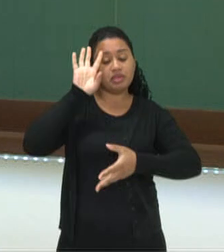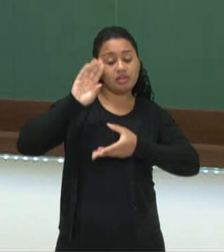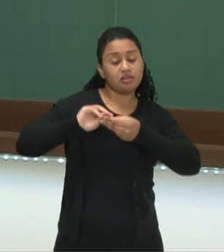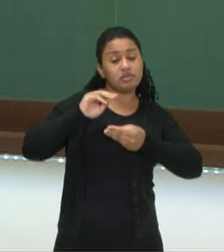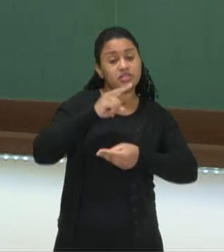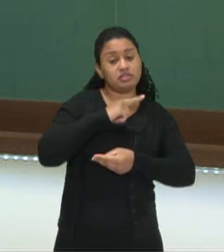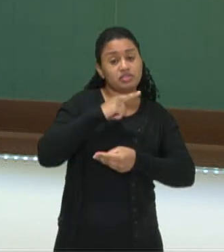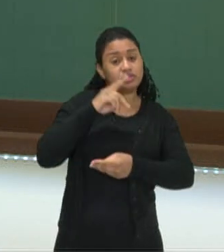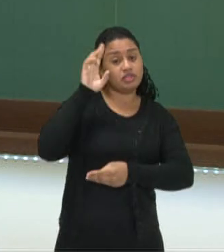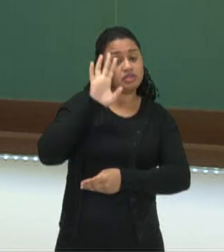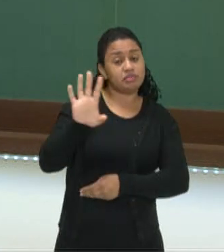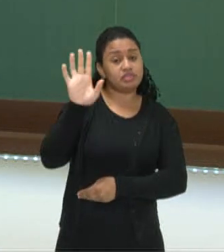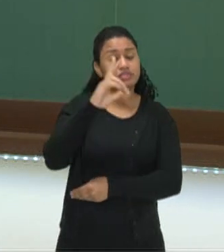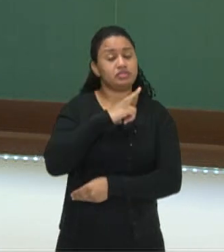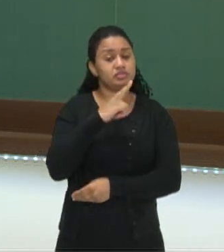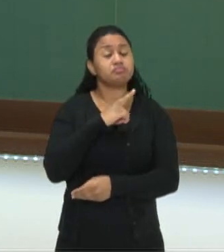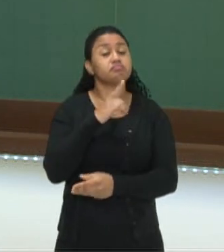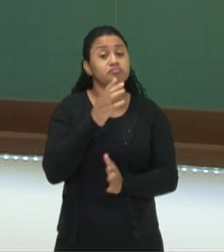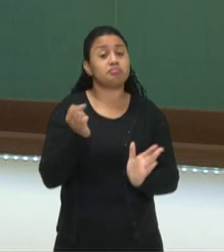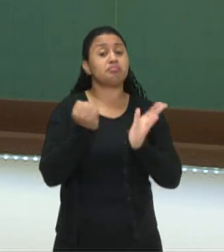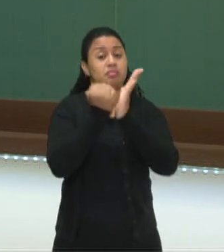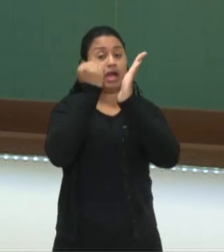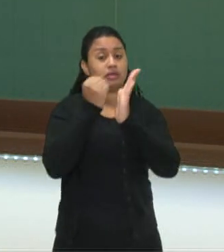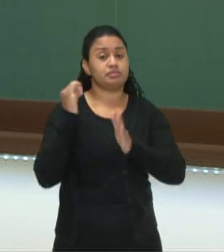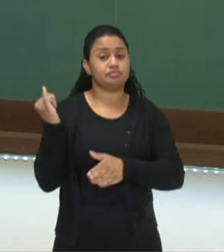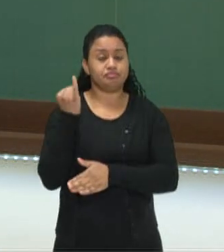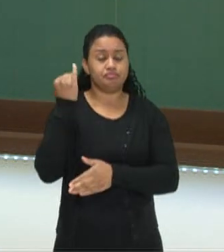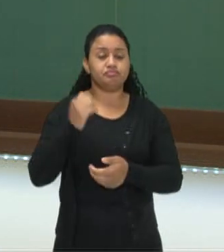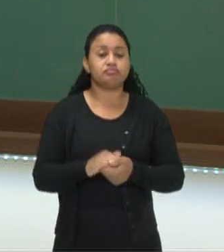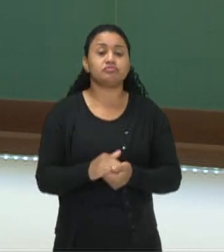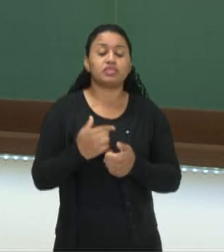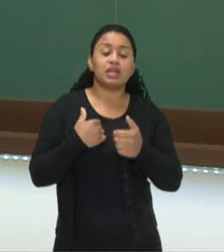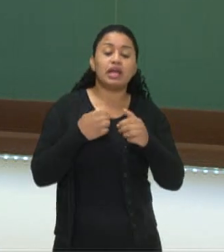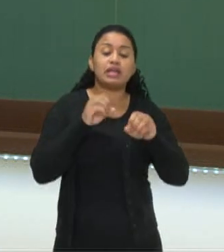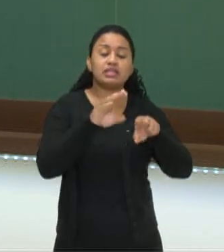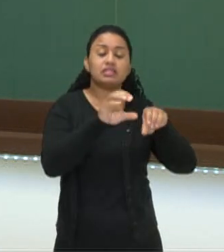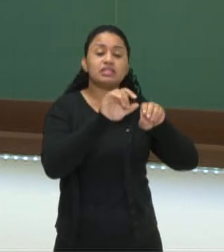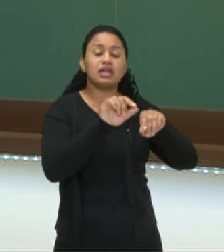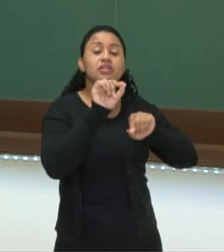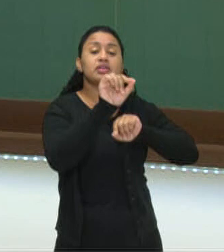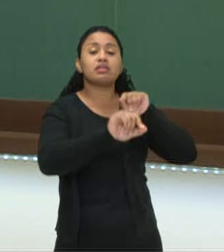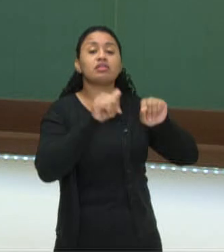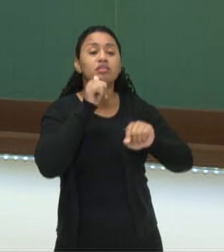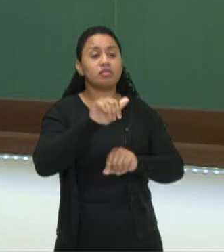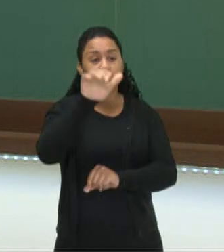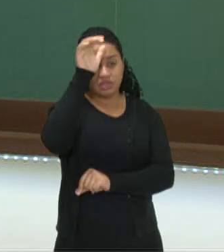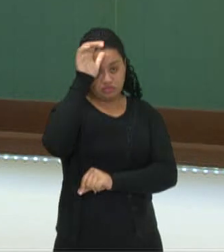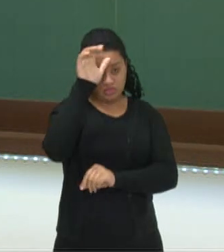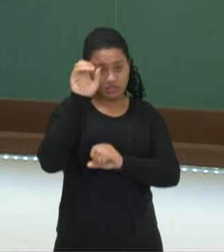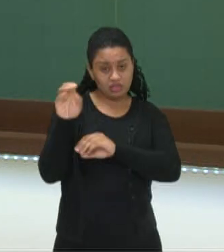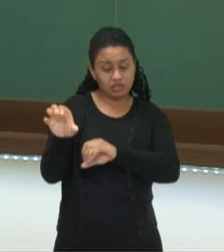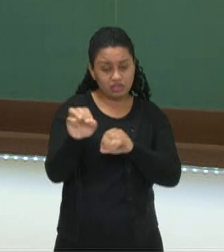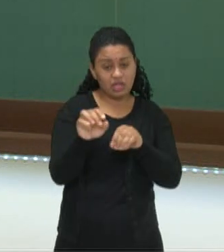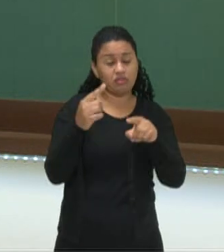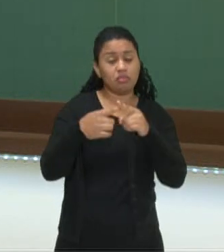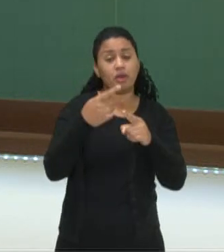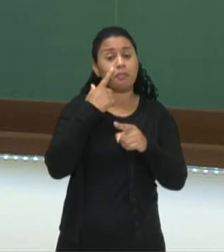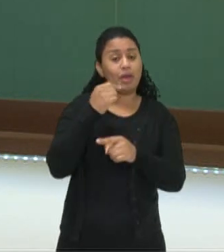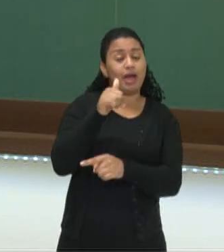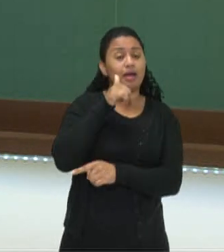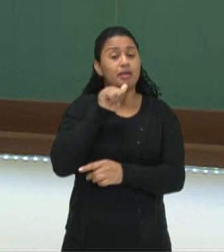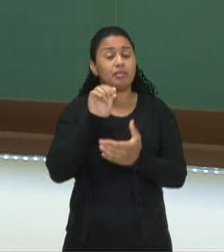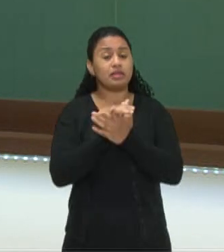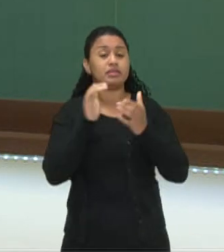sua imaginação. Isso marcou muito. E como ele foi criado por uma tia tutora, porque os pais dele separaram ele muito cedo, ele foi